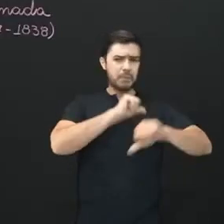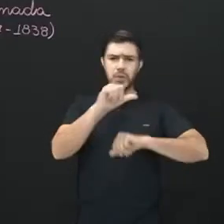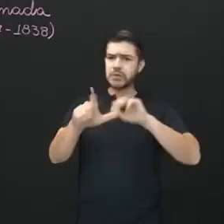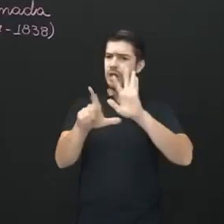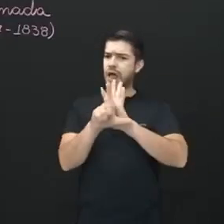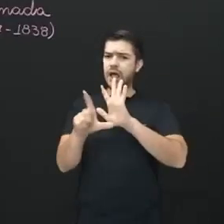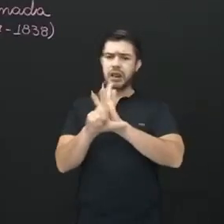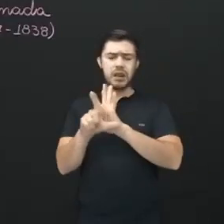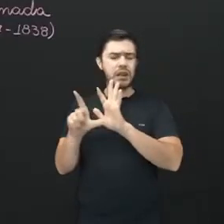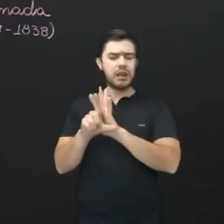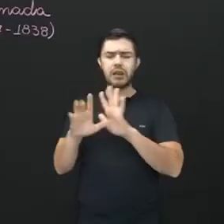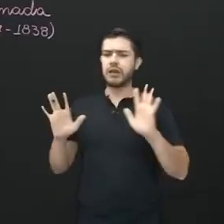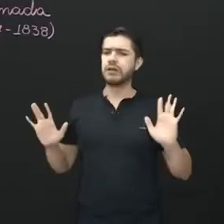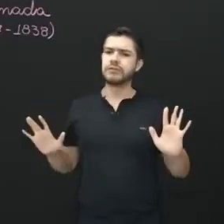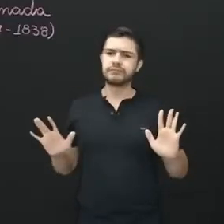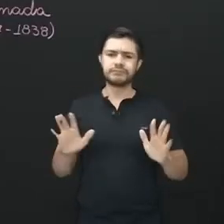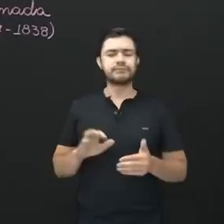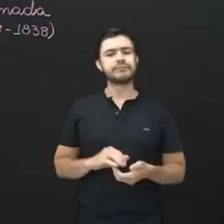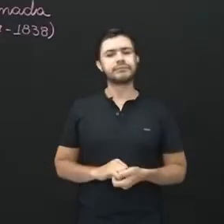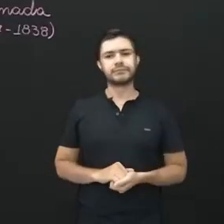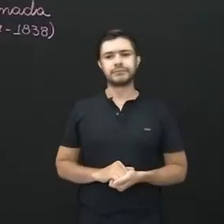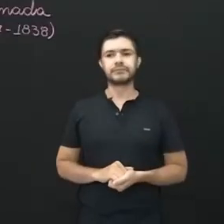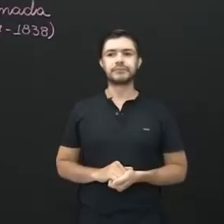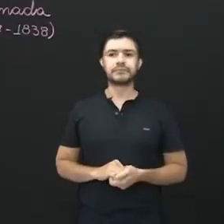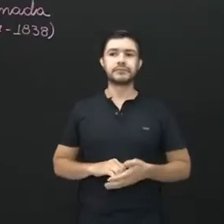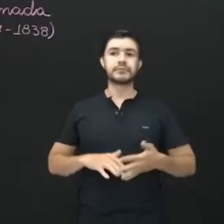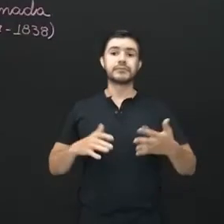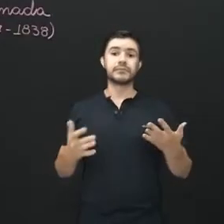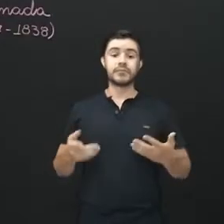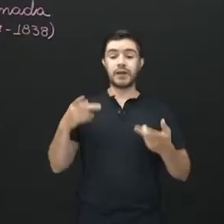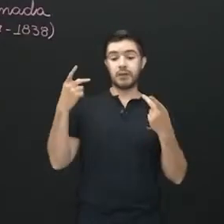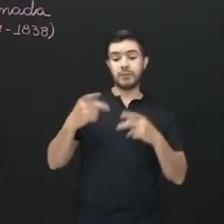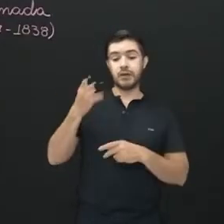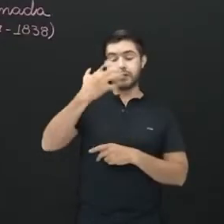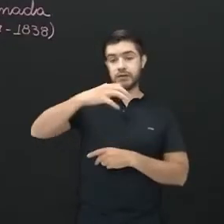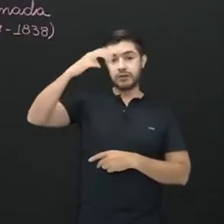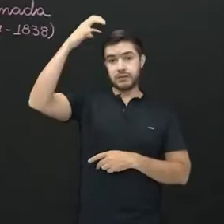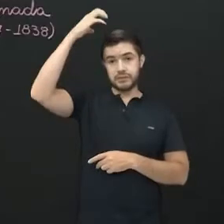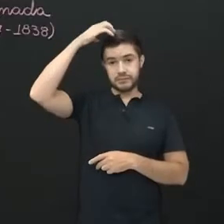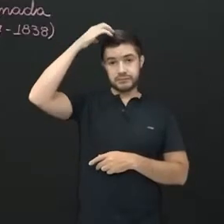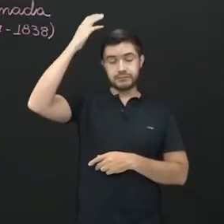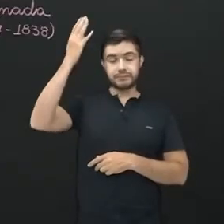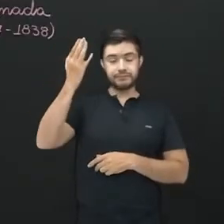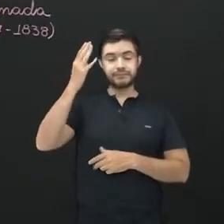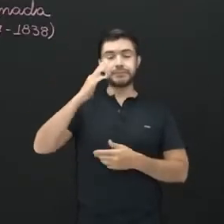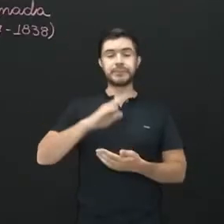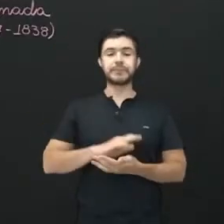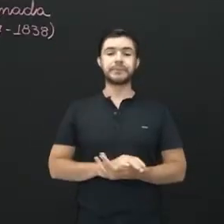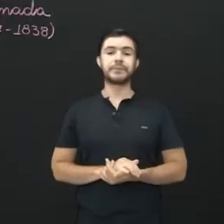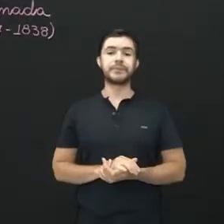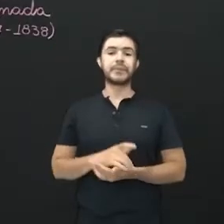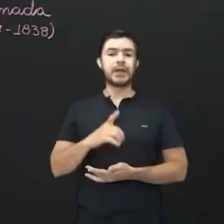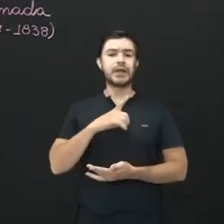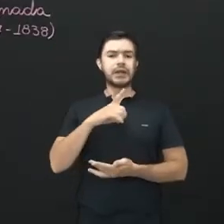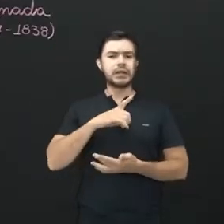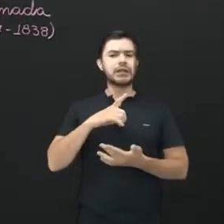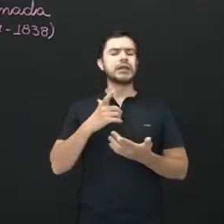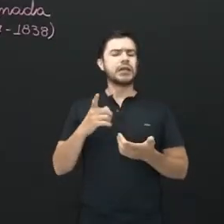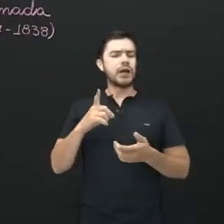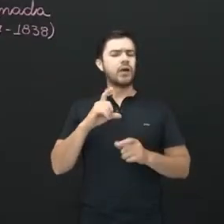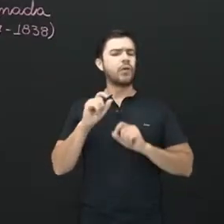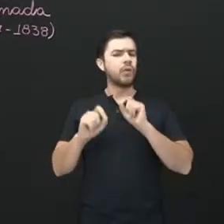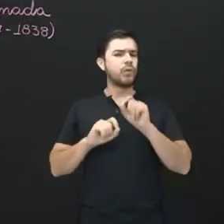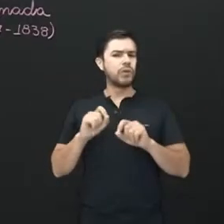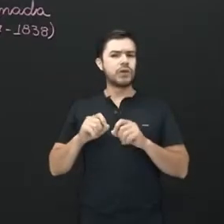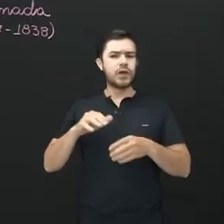imperador considerava inadequado. No Império Brasileiro, segundo a Constituição de 1824, existia também o que a gente chama